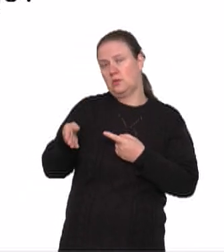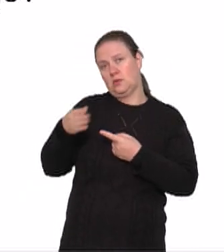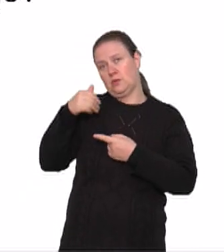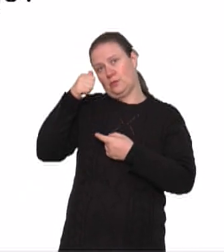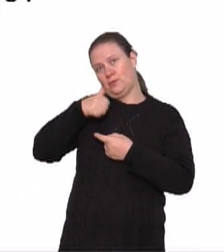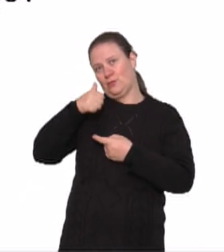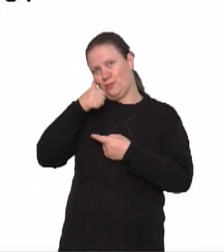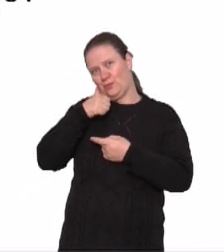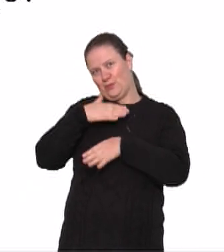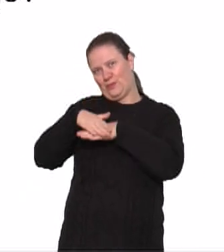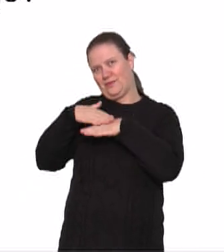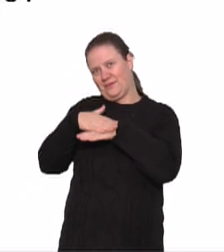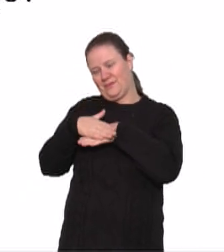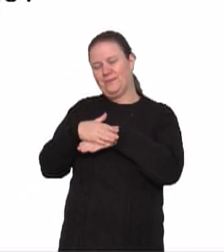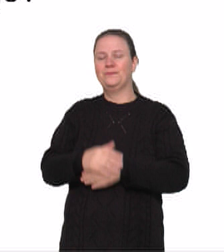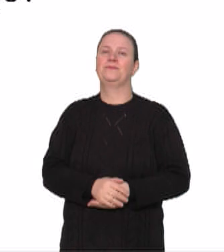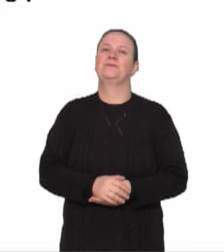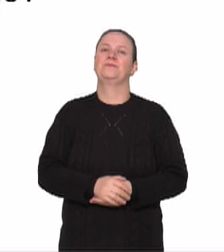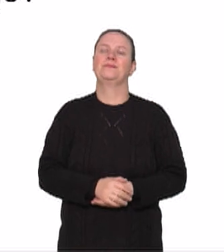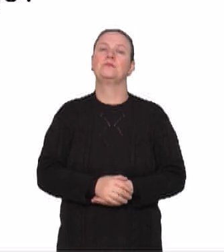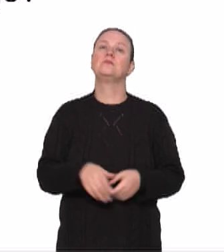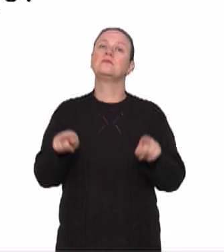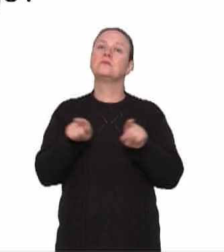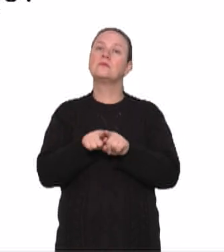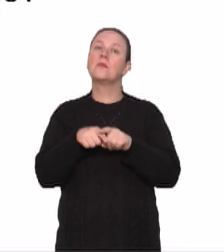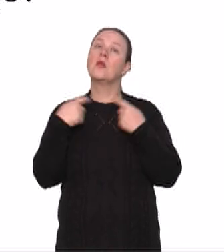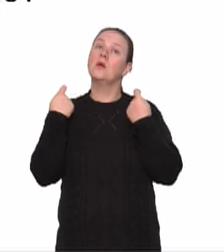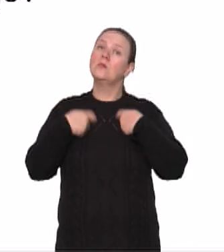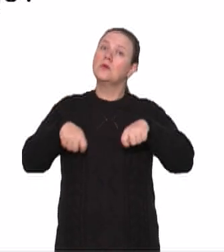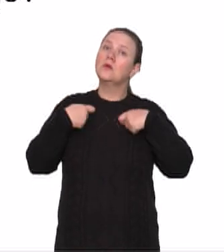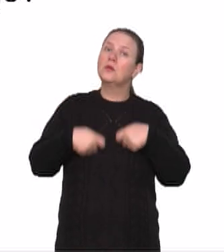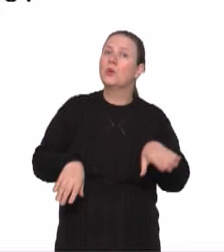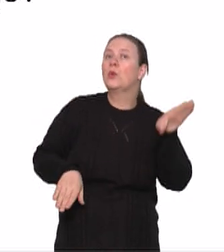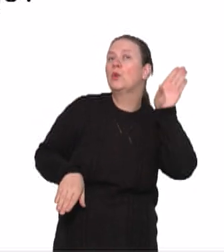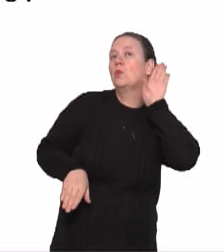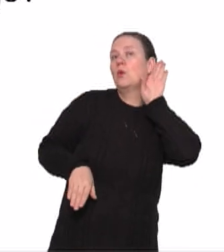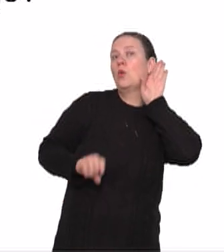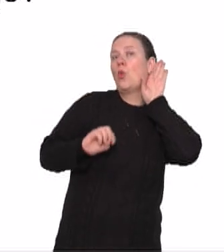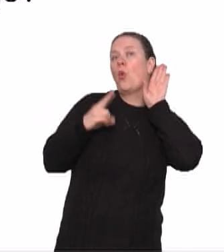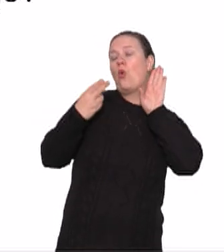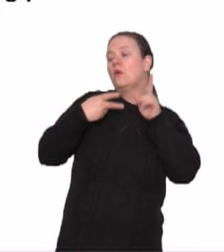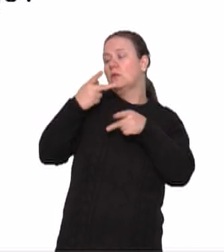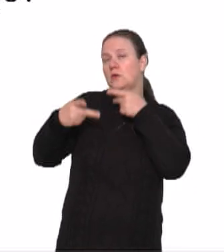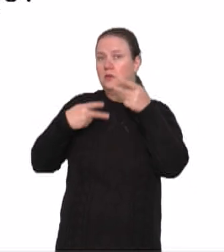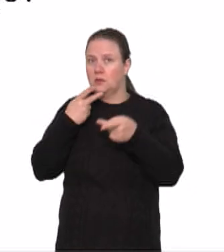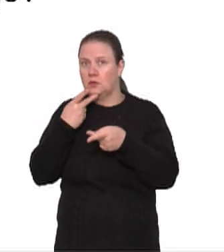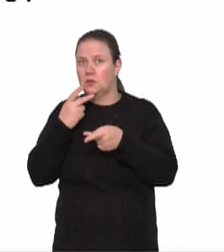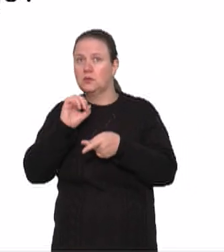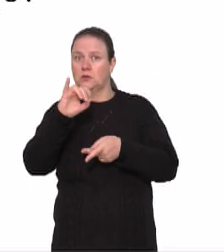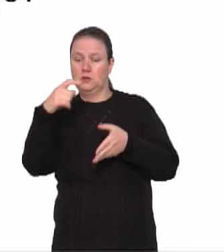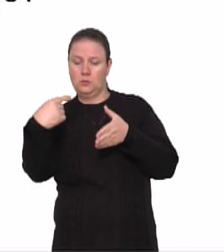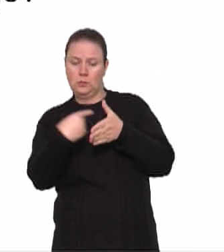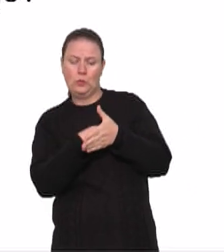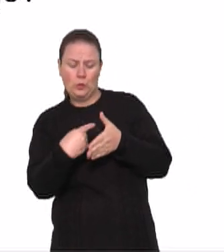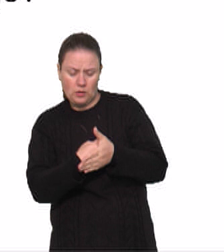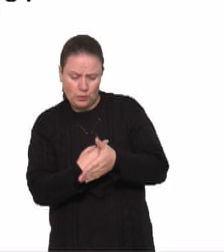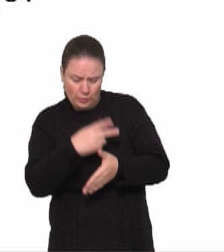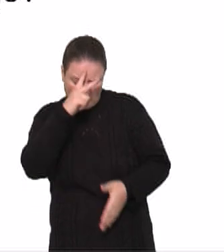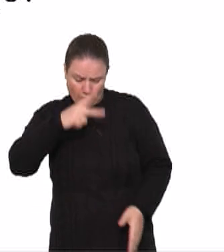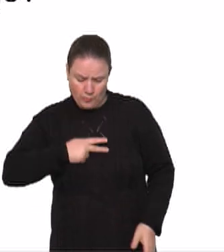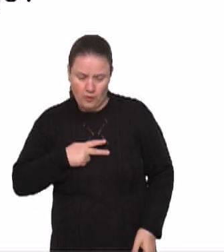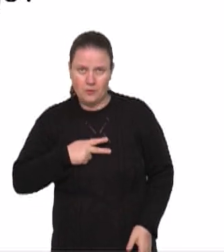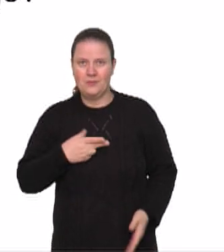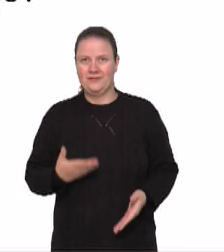Para reforçar, então, nessa frase, devo ouvir mais ou falarei com ela, fica, Romeu se pergunta se deve ouvir mais ou falar